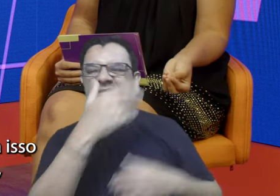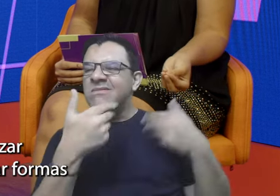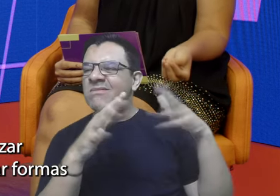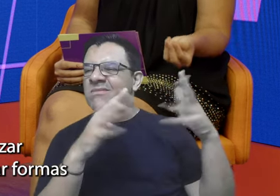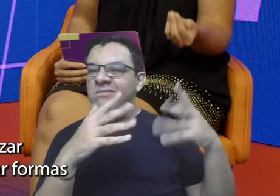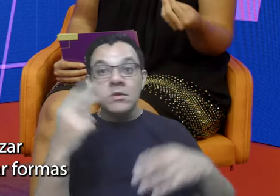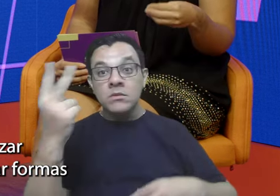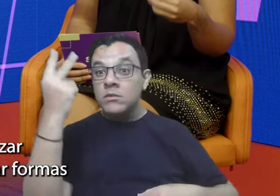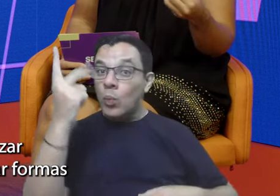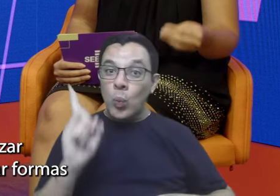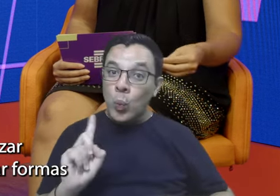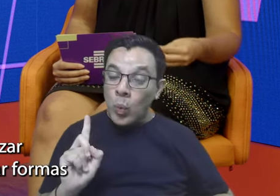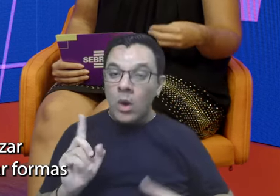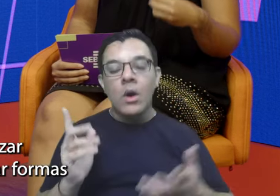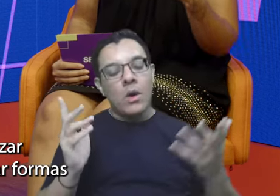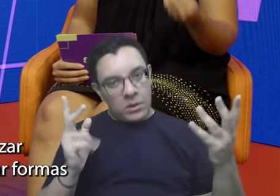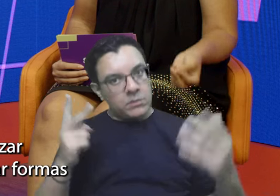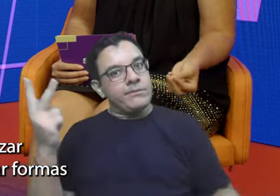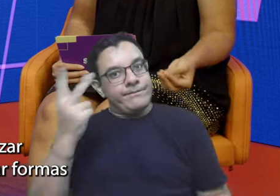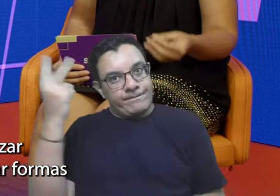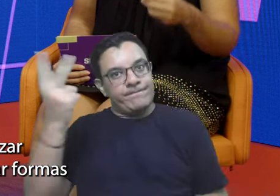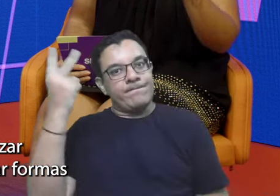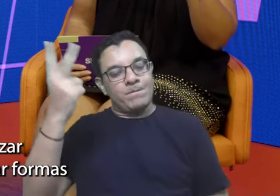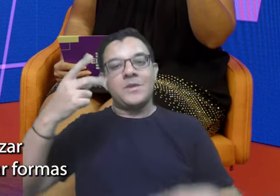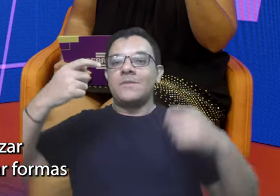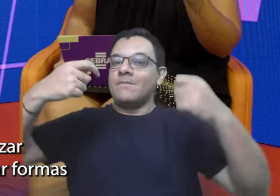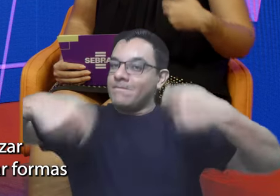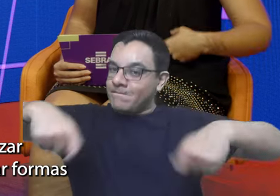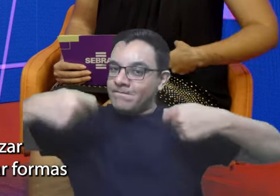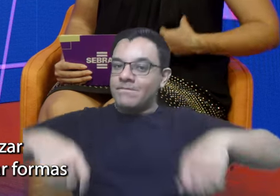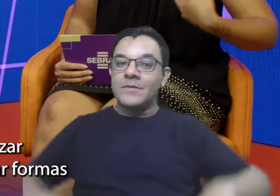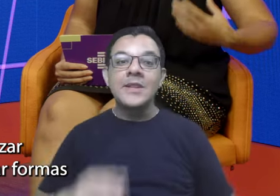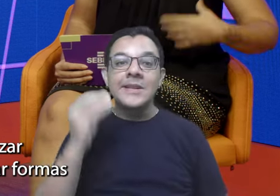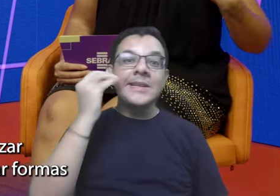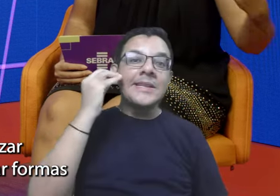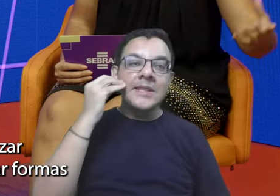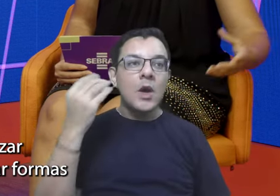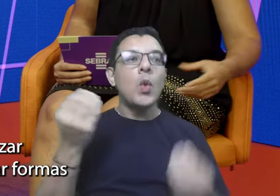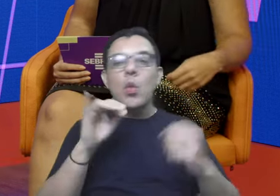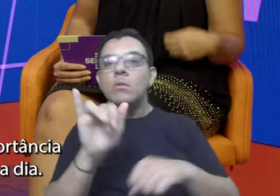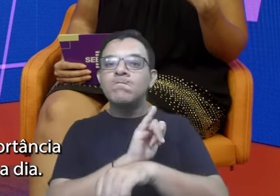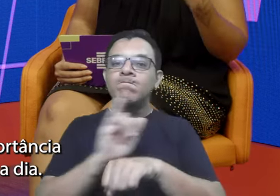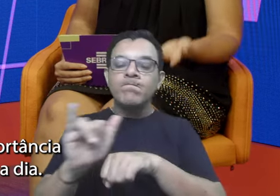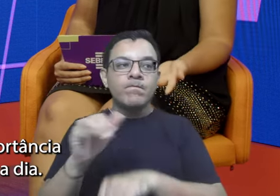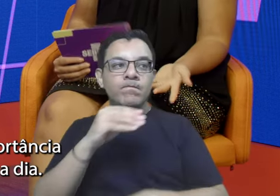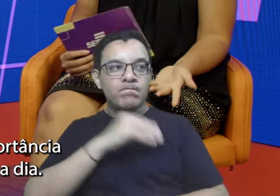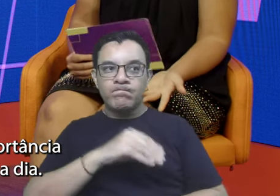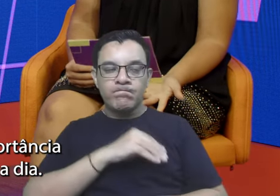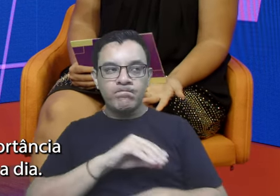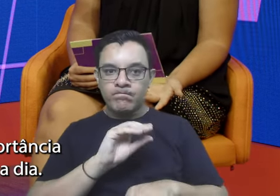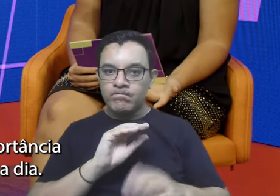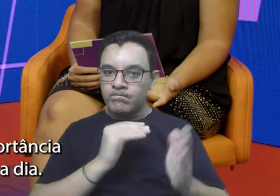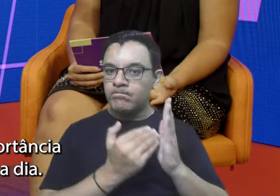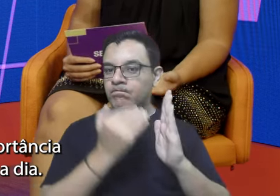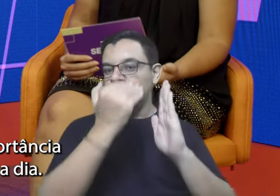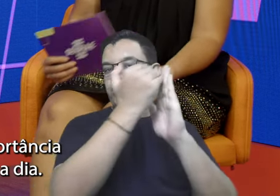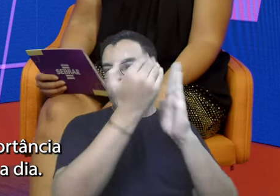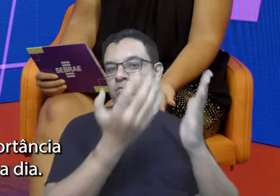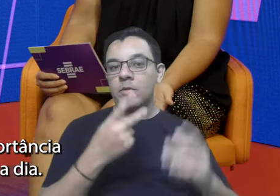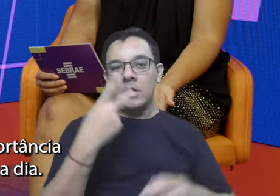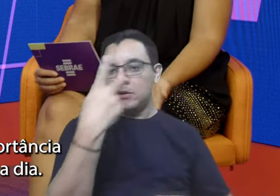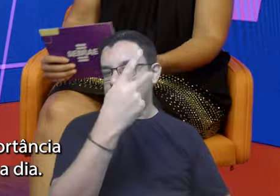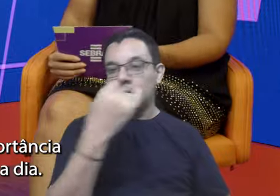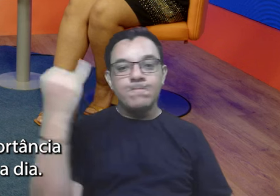valorizada então a gente precisa valorizar esses trabalhos e realmente tentar formas de remunerá-los à altura né da